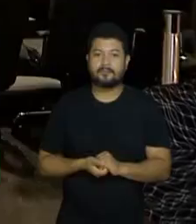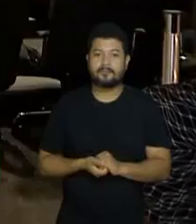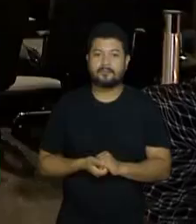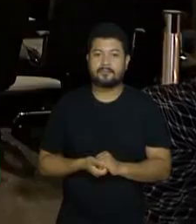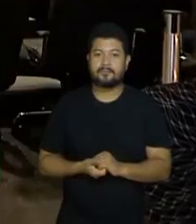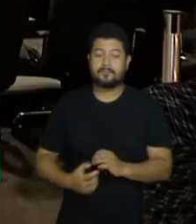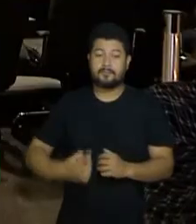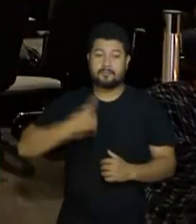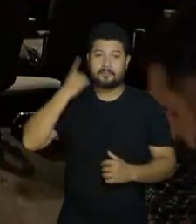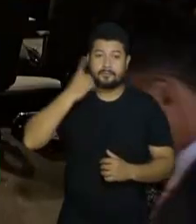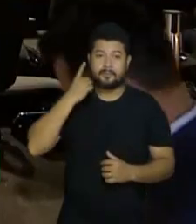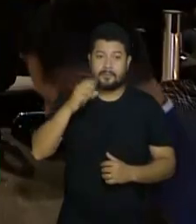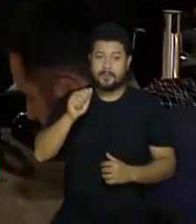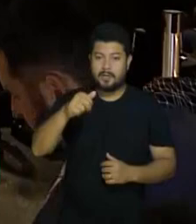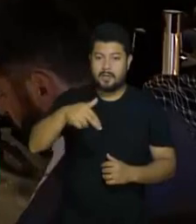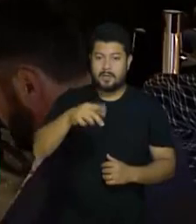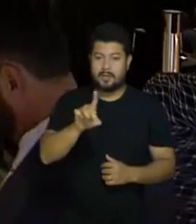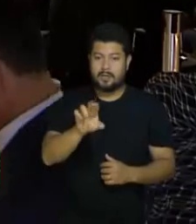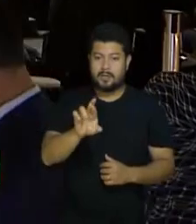Deputado André de Oliveira.